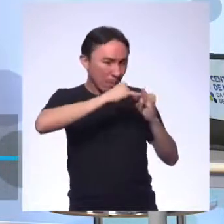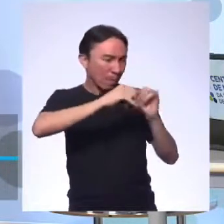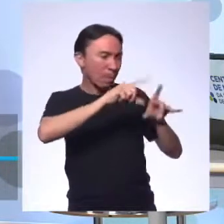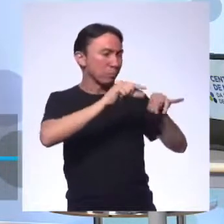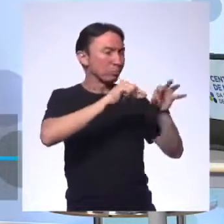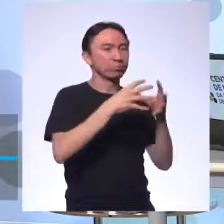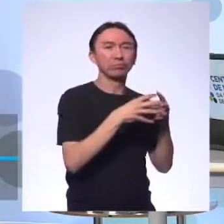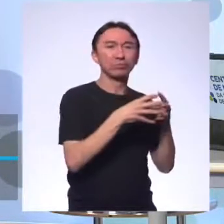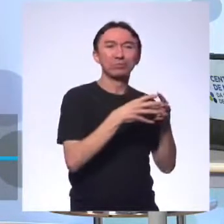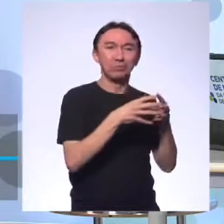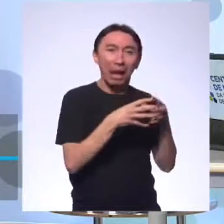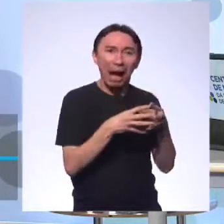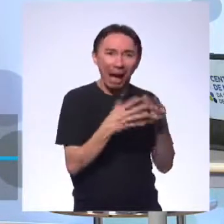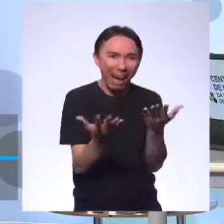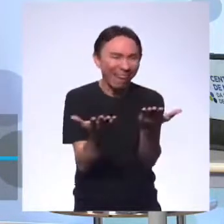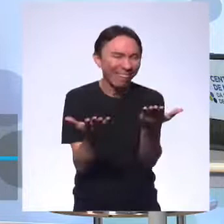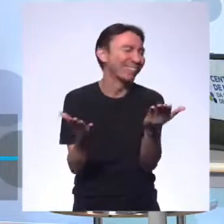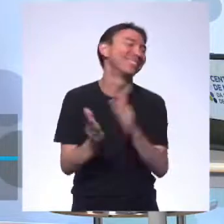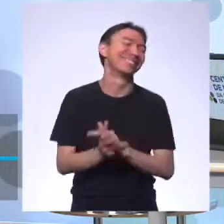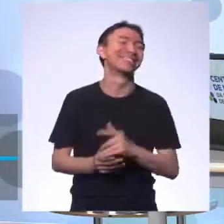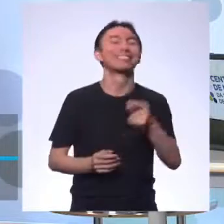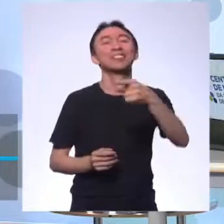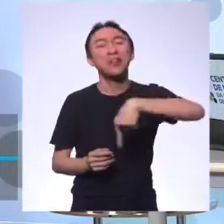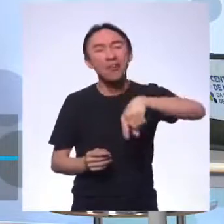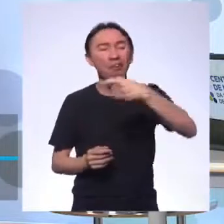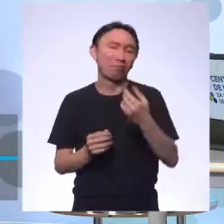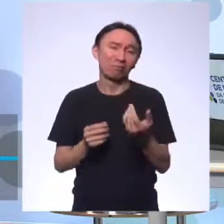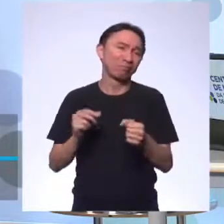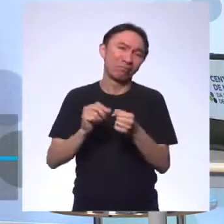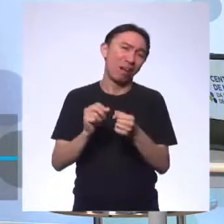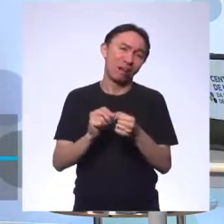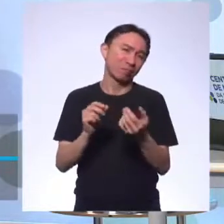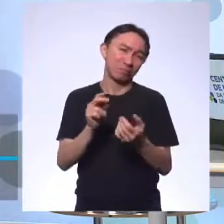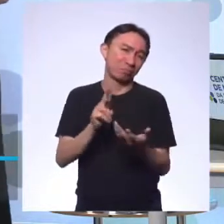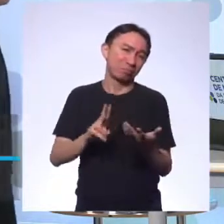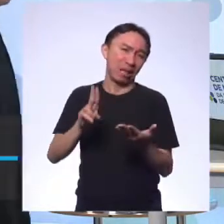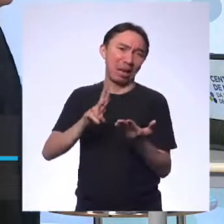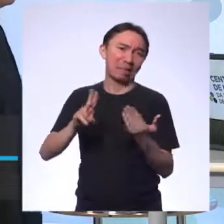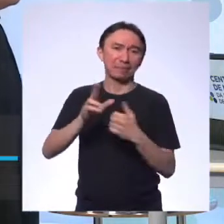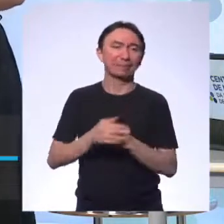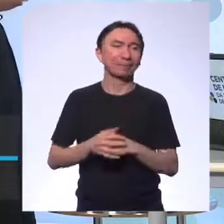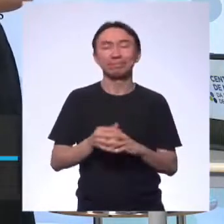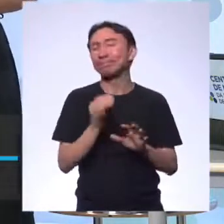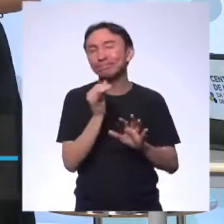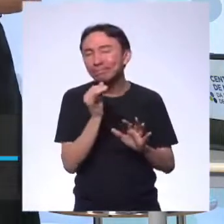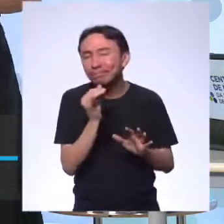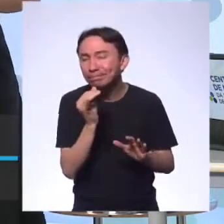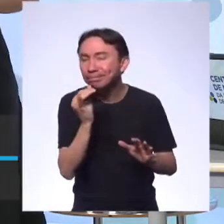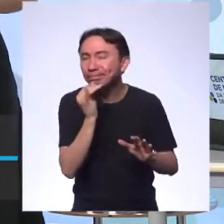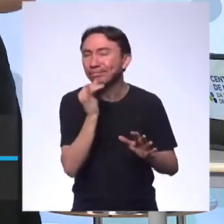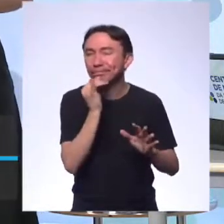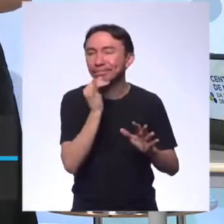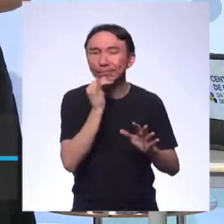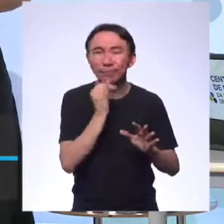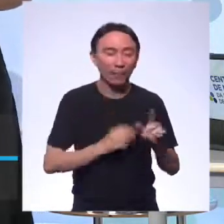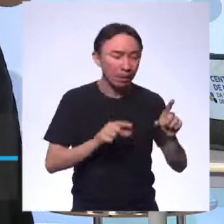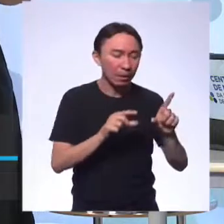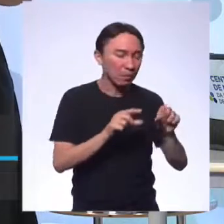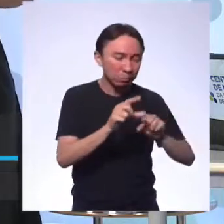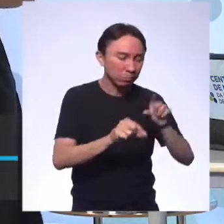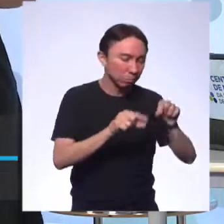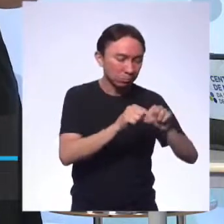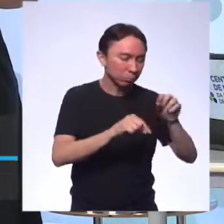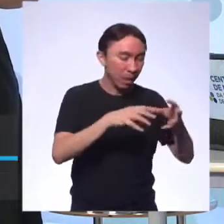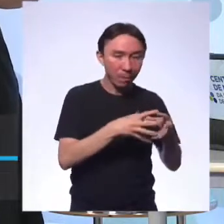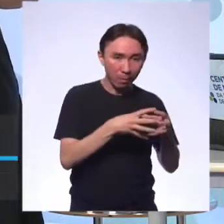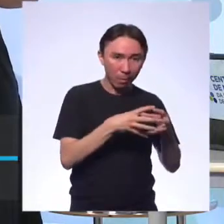coisas. Né? E para a gente fazer isso, a gente utiliza de alguns critérios. Né? Então, quando a gente fala em classificação,